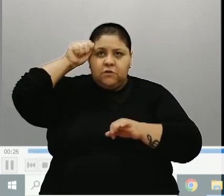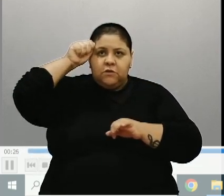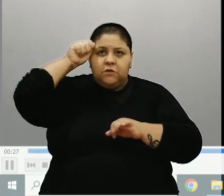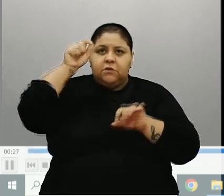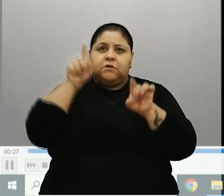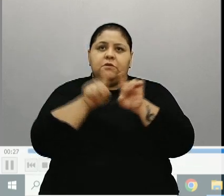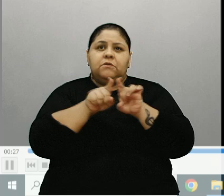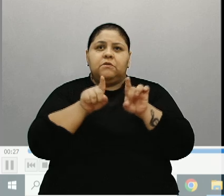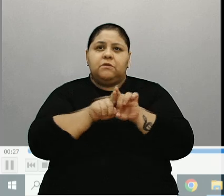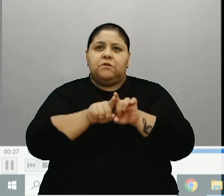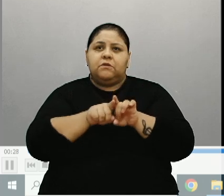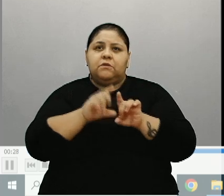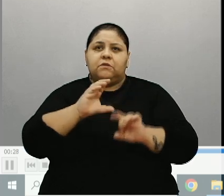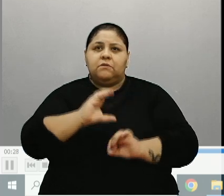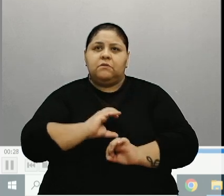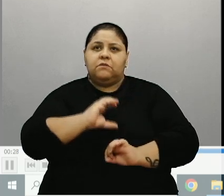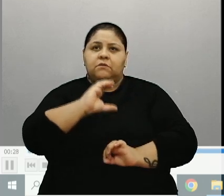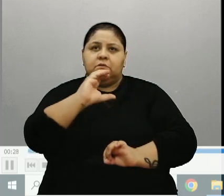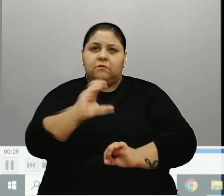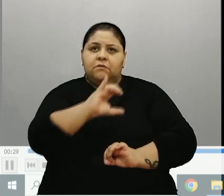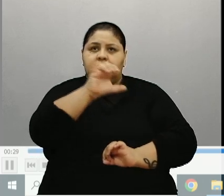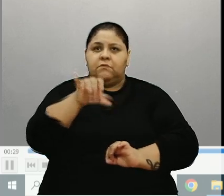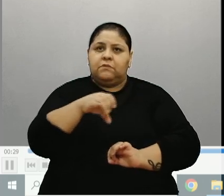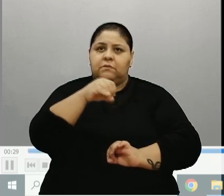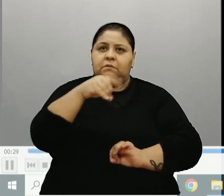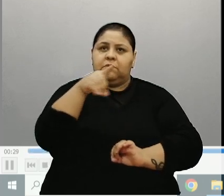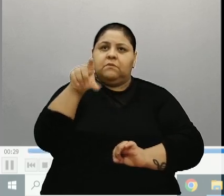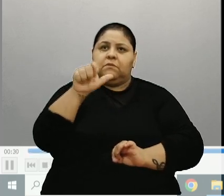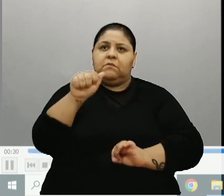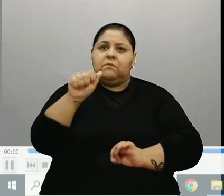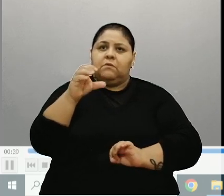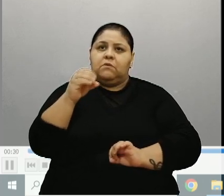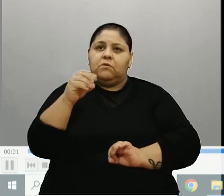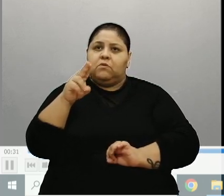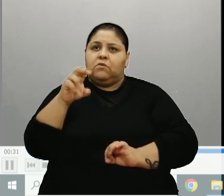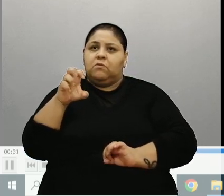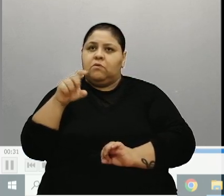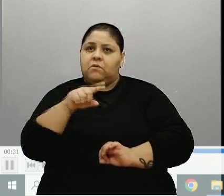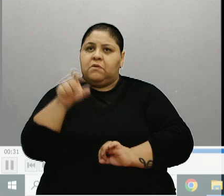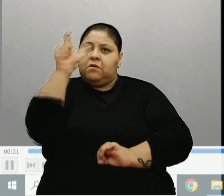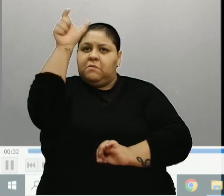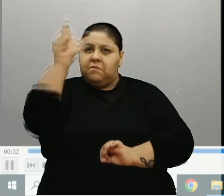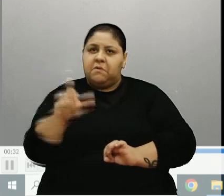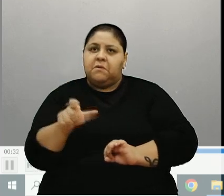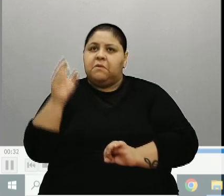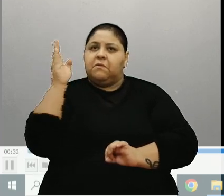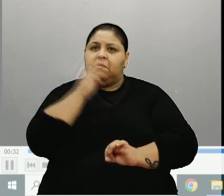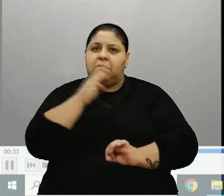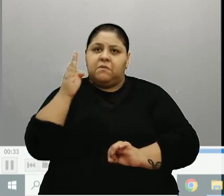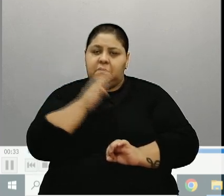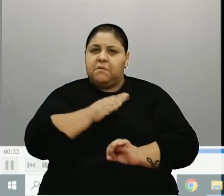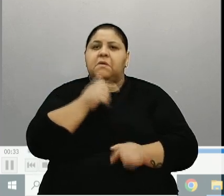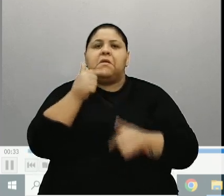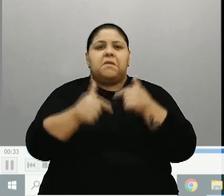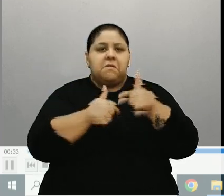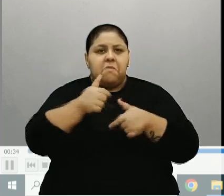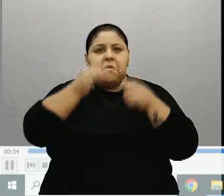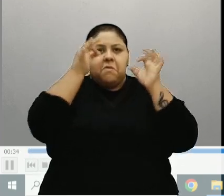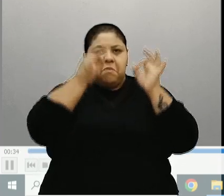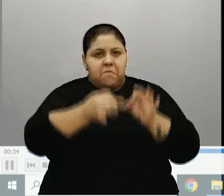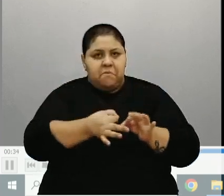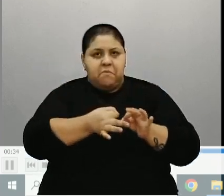e aqui tá o coordenador, o João Wes, que é um cara muito ágil e sempre onde ele coloca a mão as coisas funcionam. O João